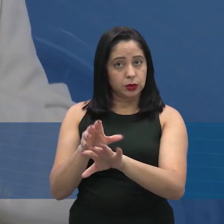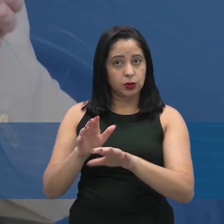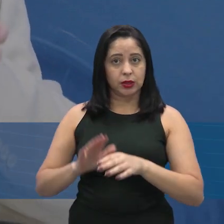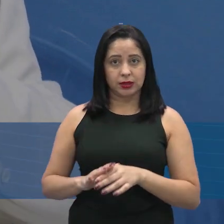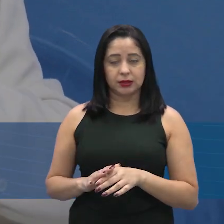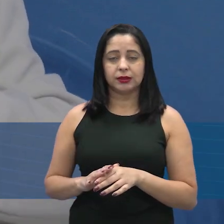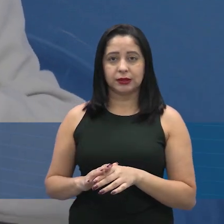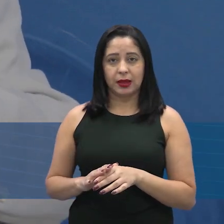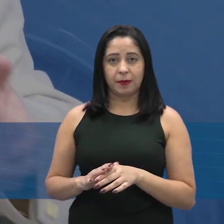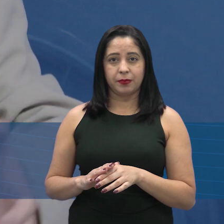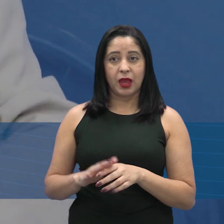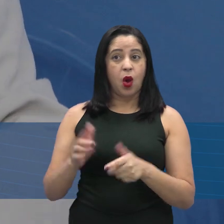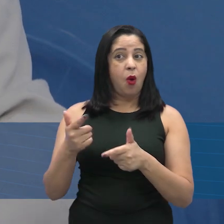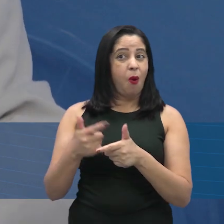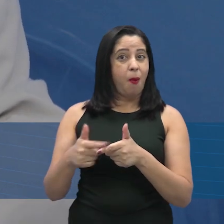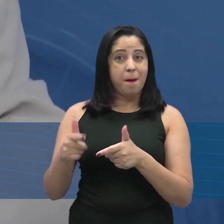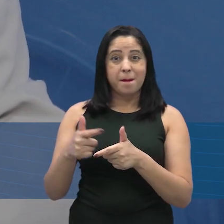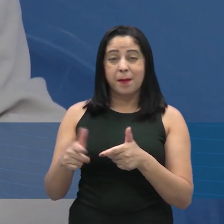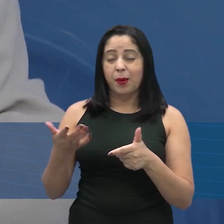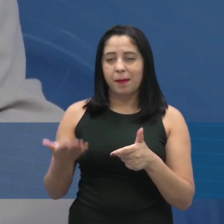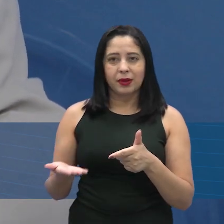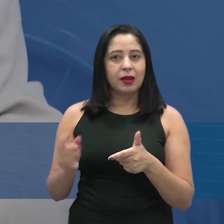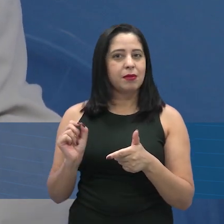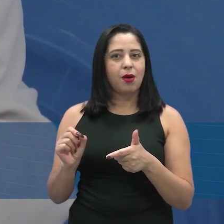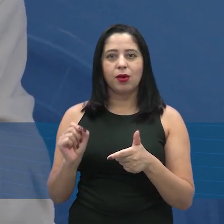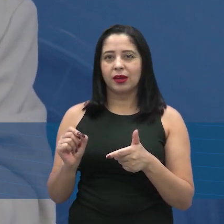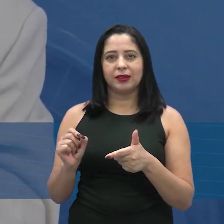conseguir se livrar desses